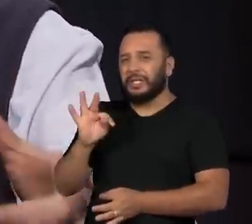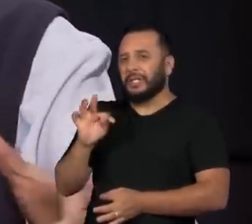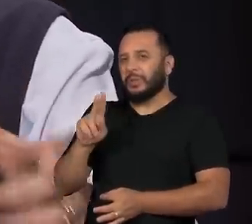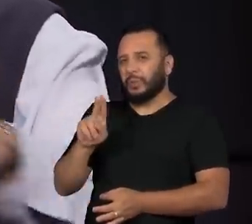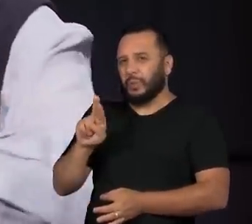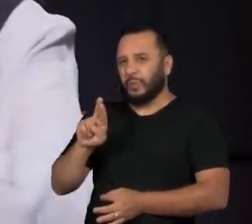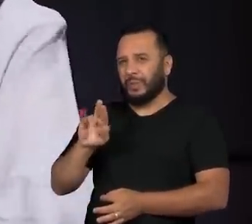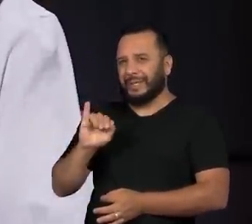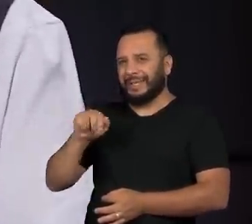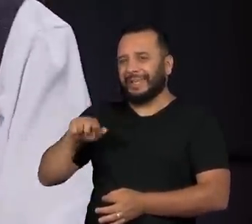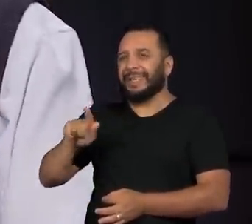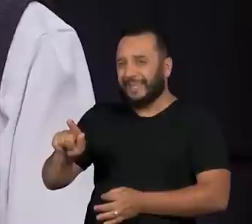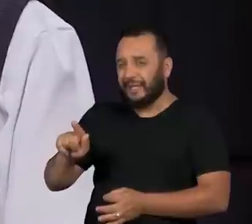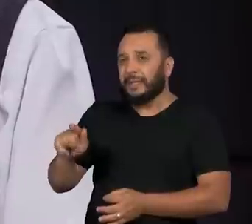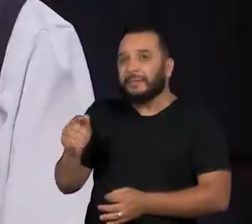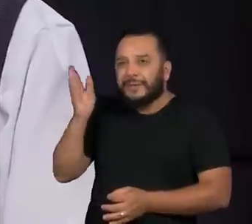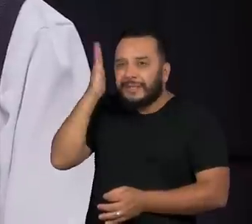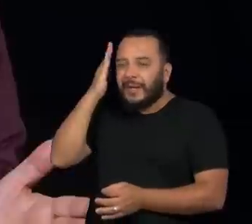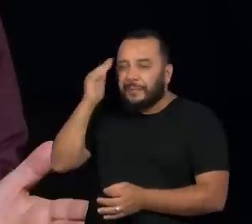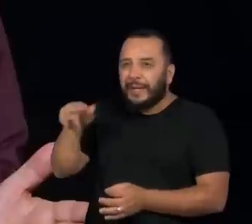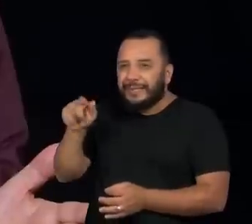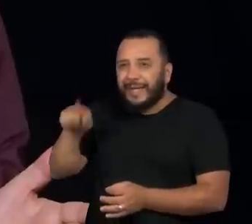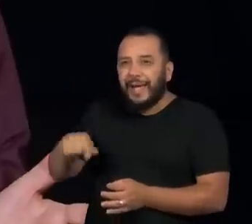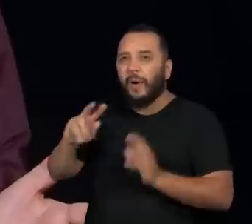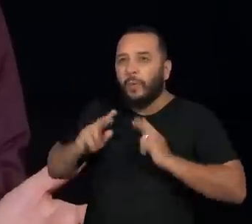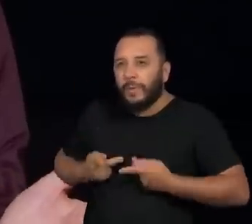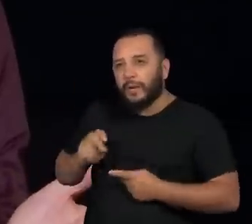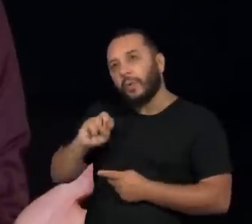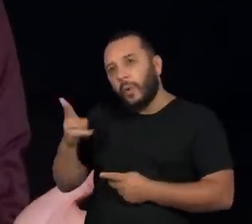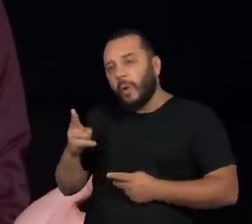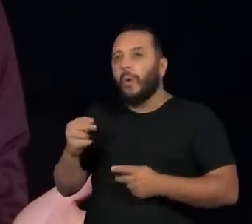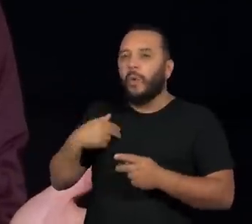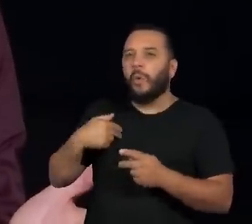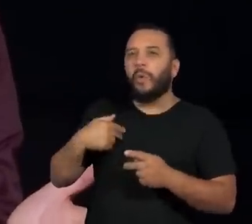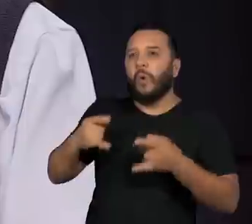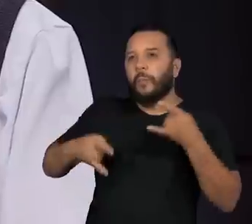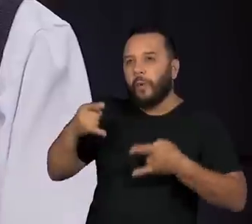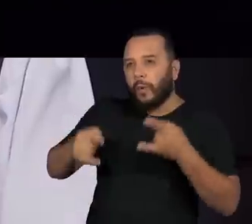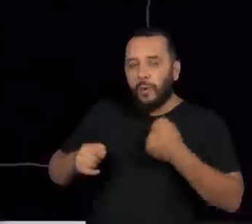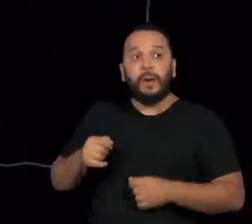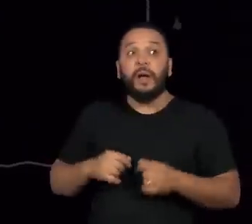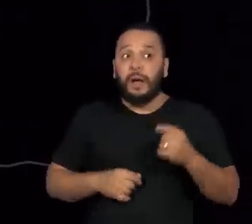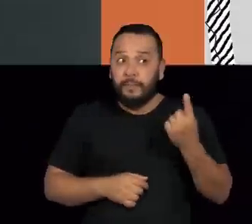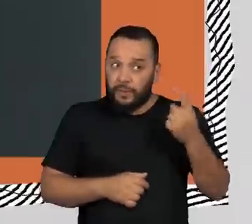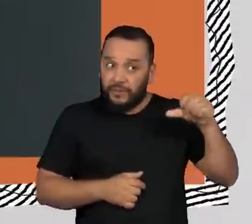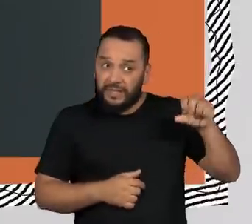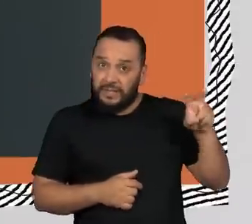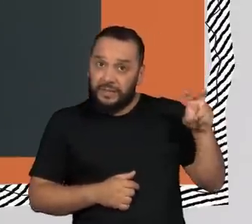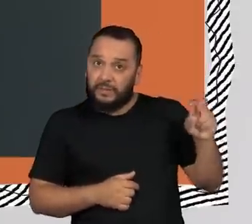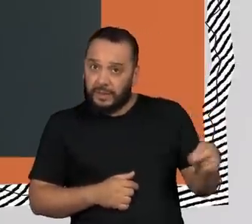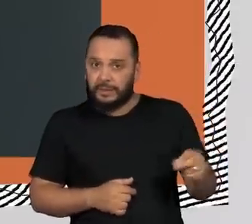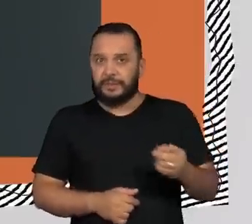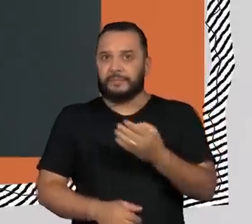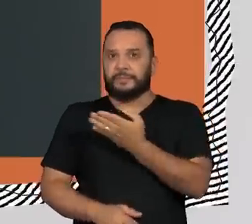você está falando com um humano ou não 50 bom lembrar